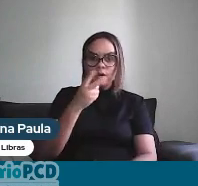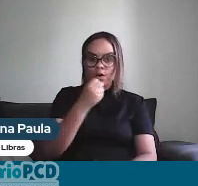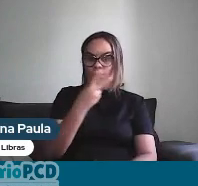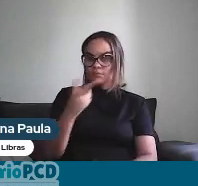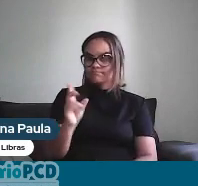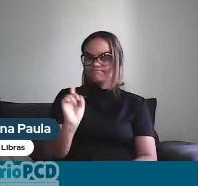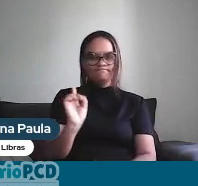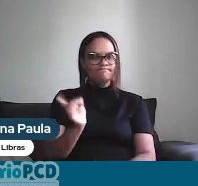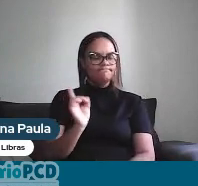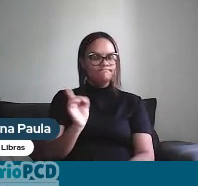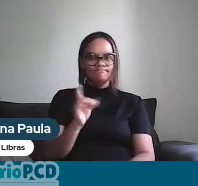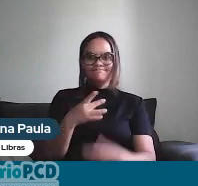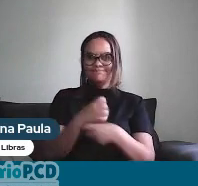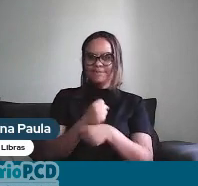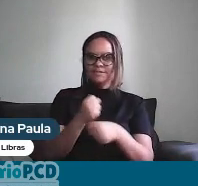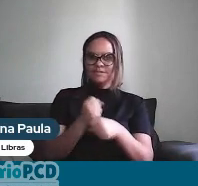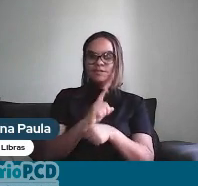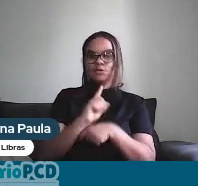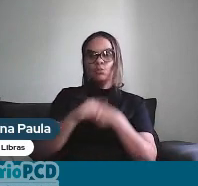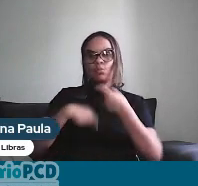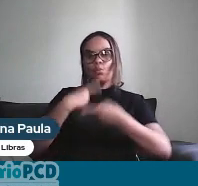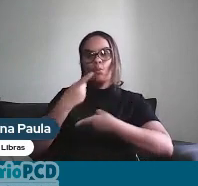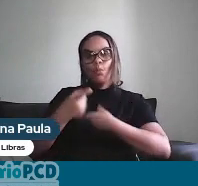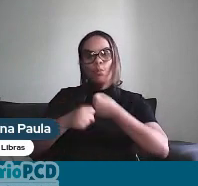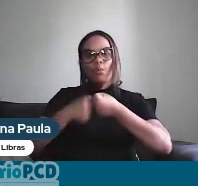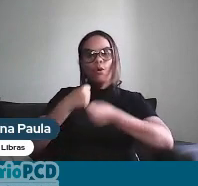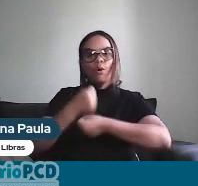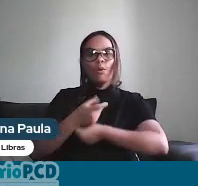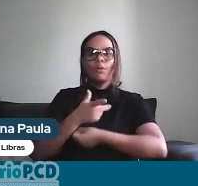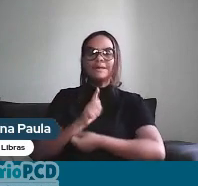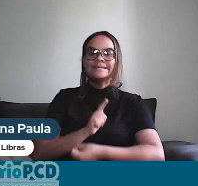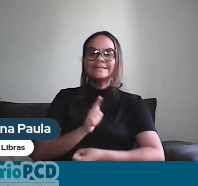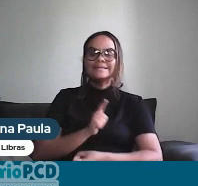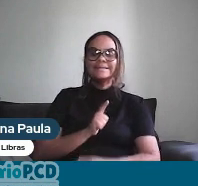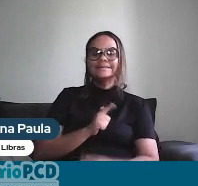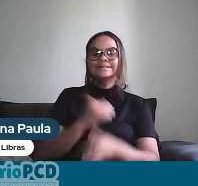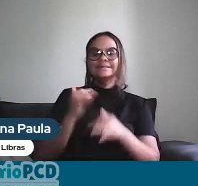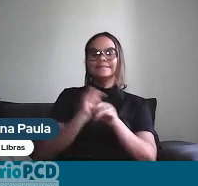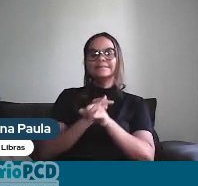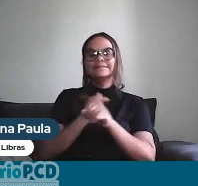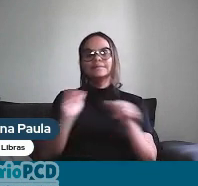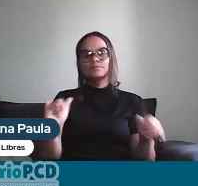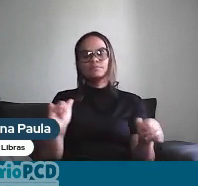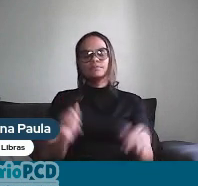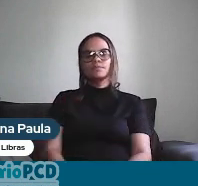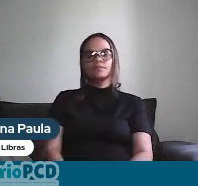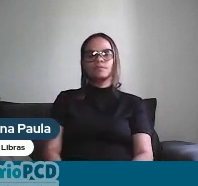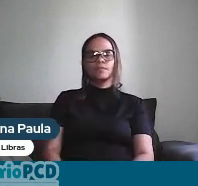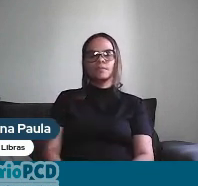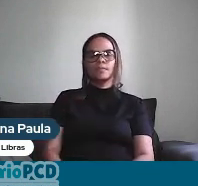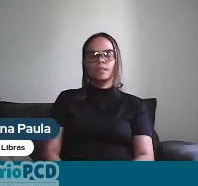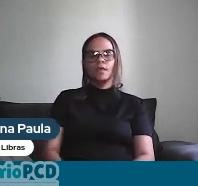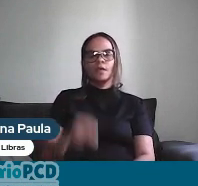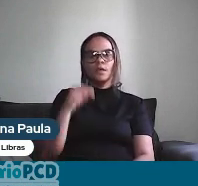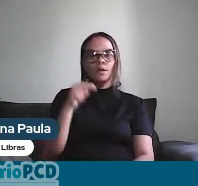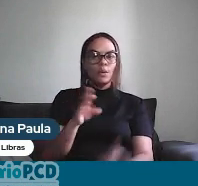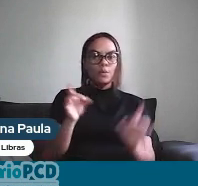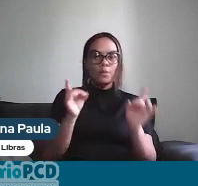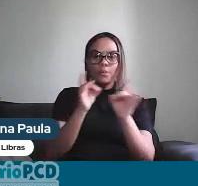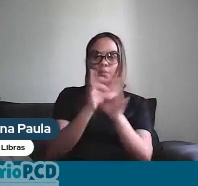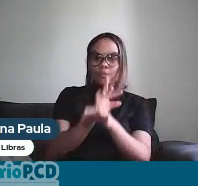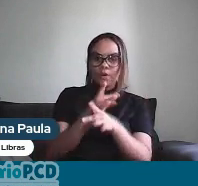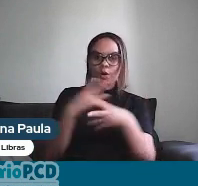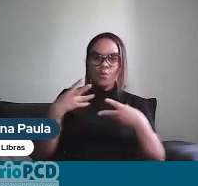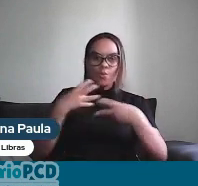é. Provavelmente só no ano que vem é que nós teremos as informações do chamado caderno completo do